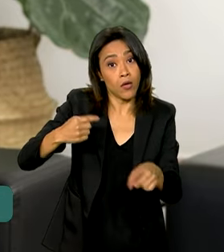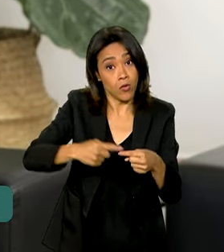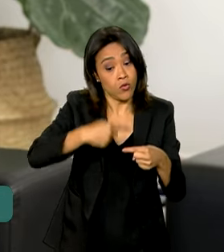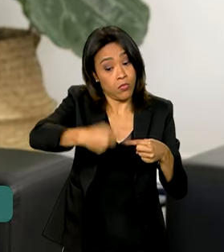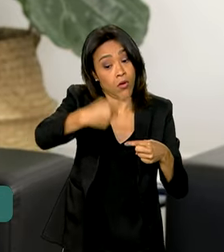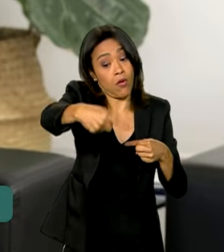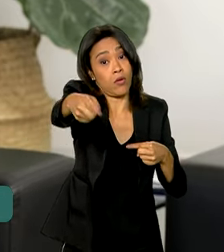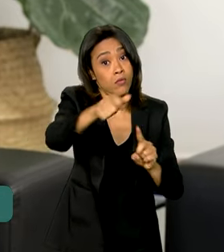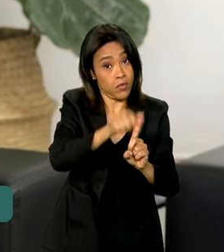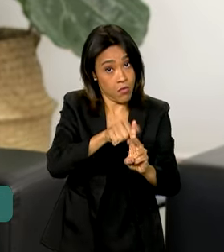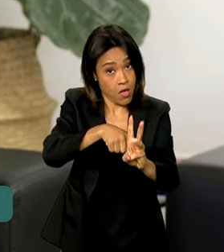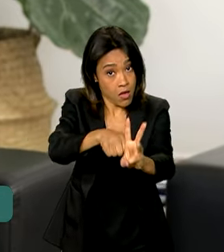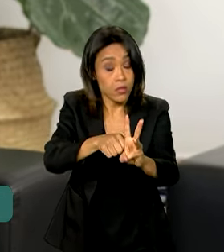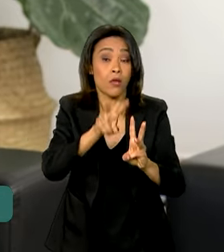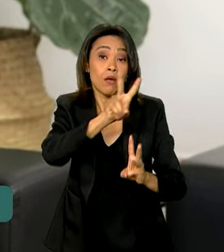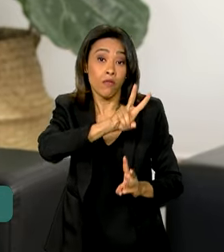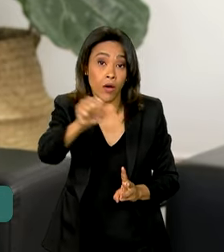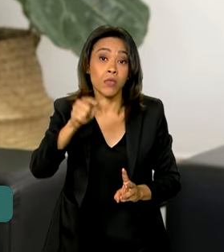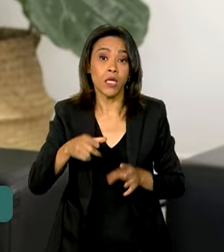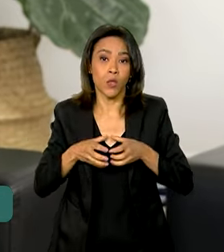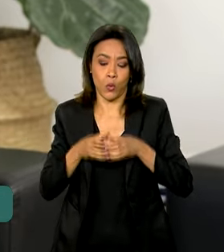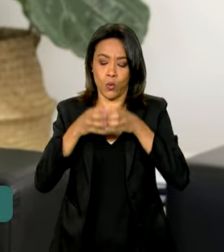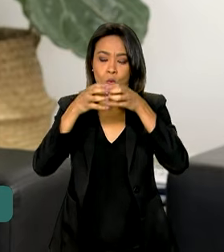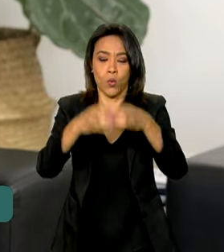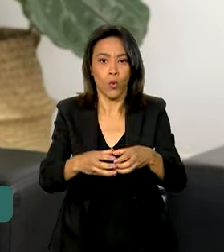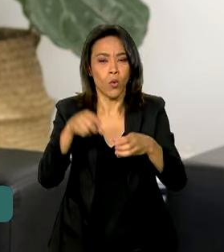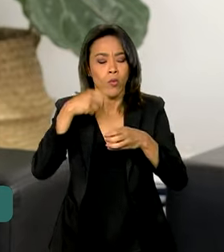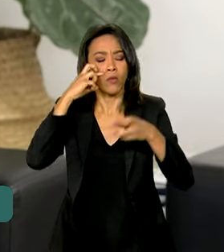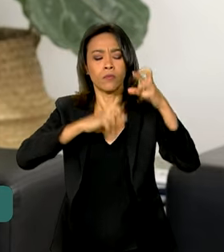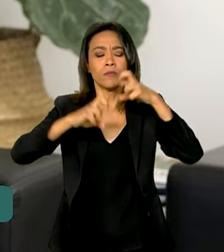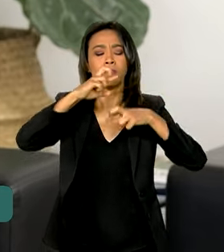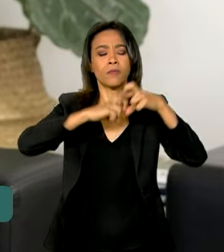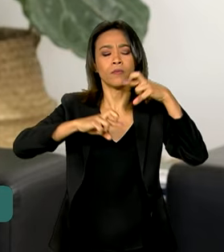próximos meses, atuaremos, por exemplo, em auditorias nas ações de